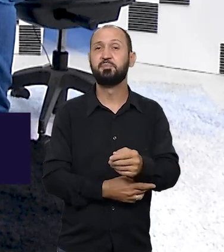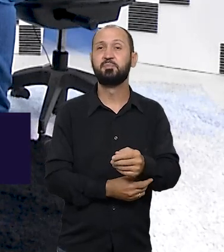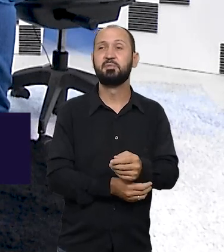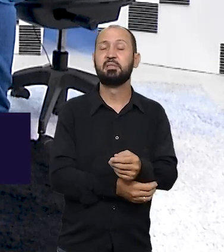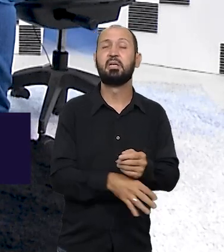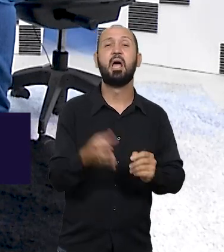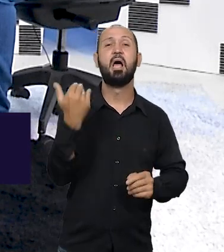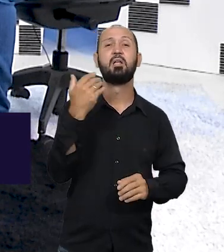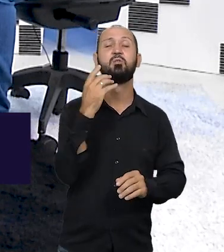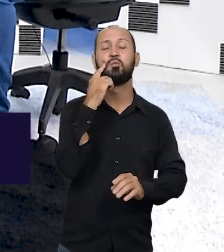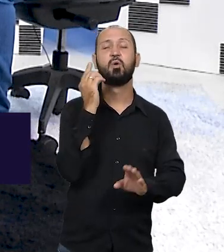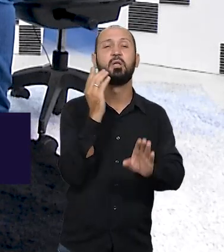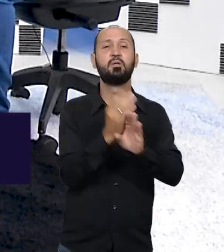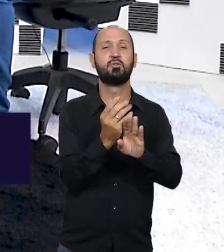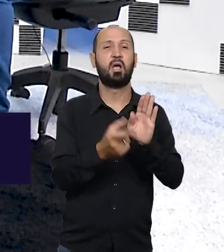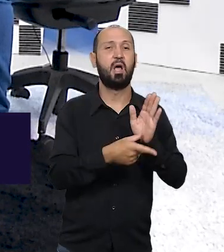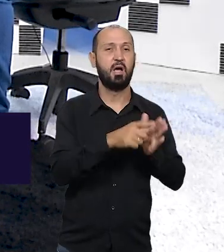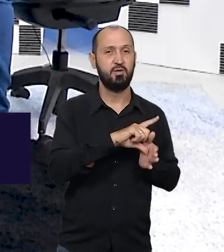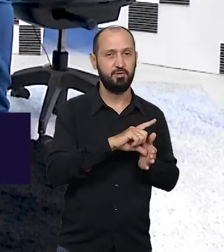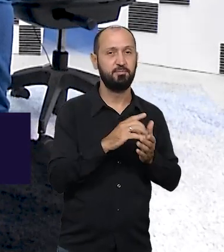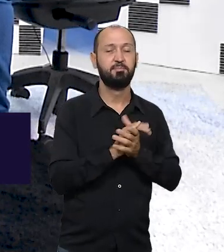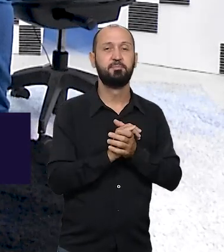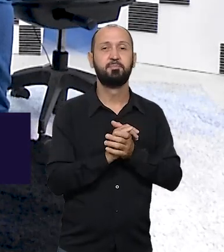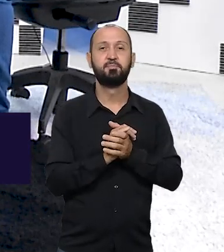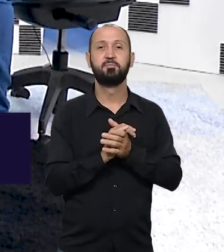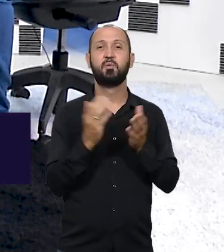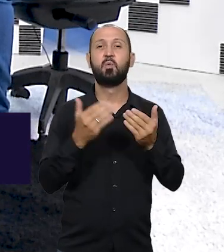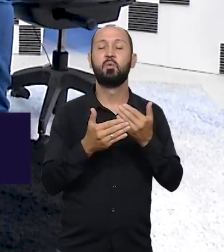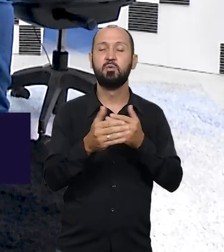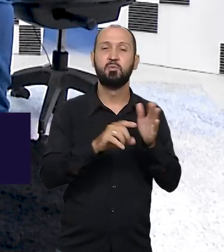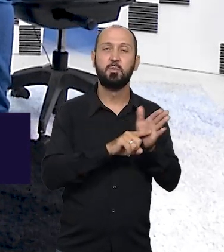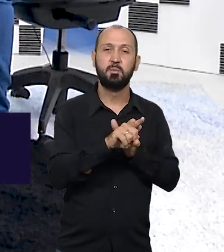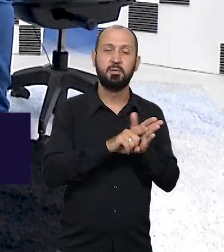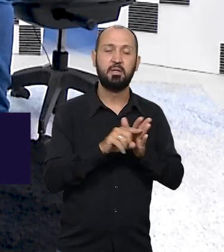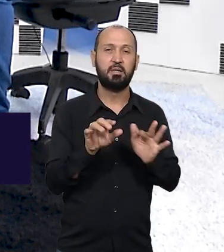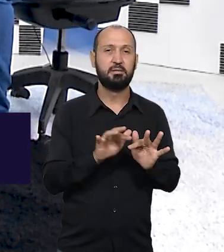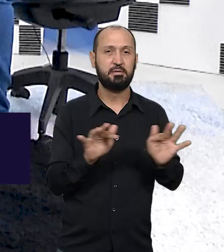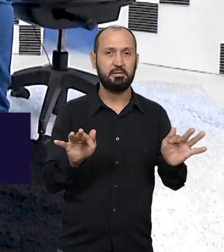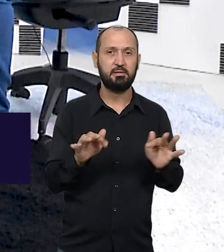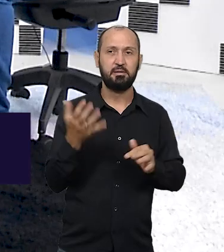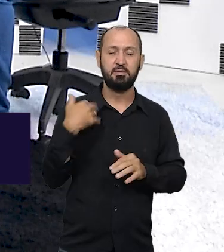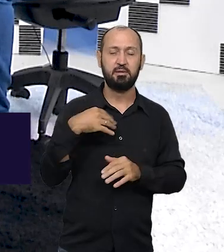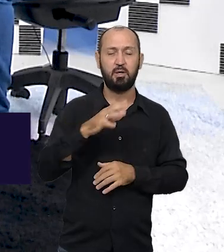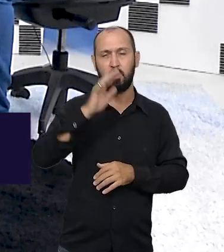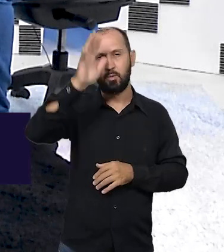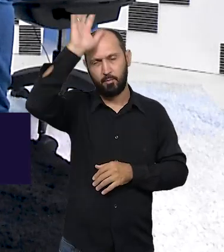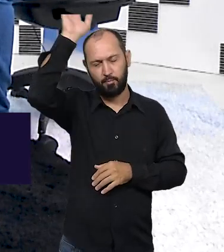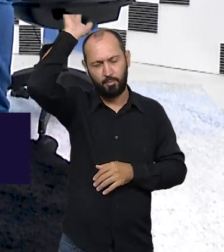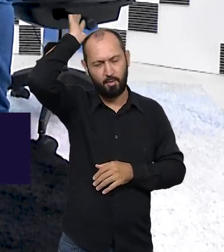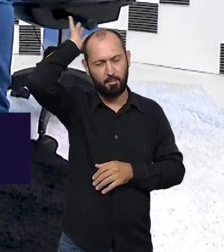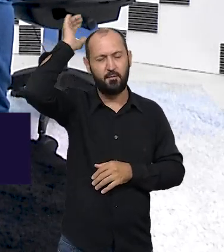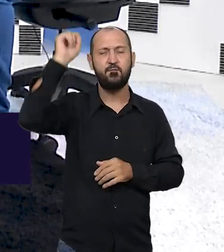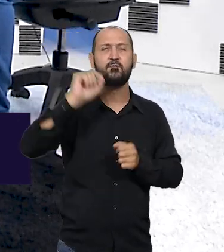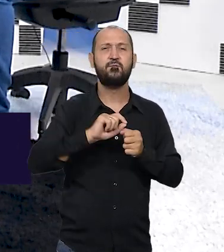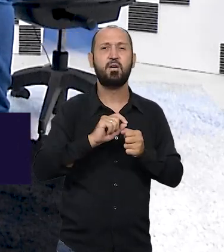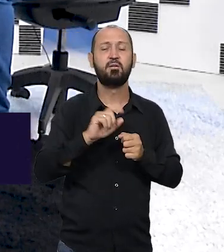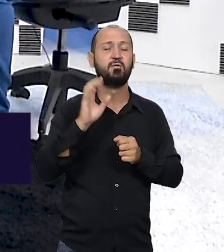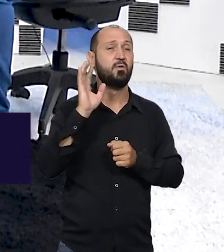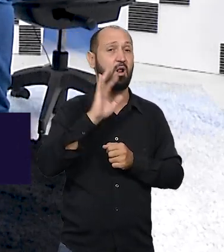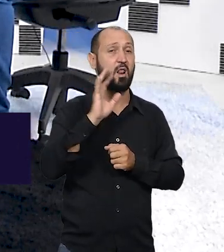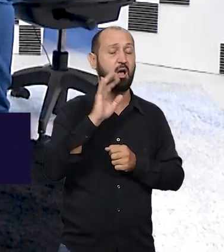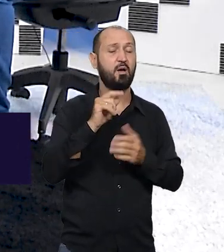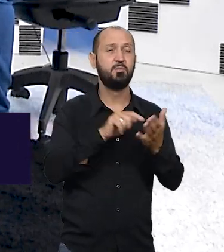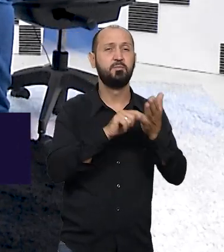diagnosticados antes. Né? Então, hoje, por exemplo, numa pesquisa simples que o pessoal do Bombeiro fez, muito legal, que traz essa luz para a gente, de